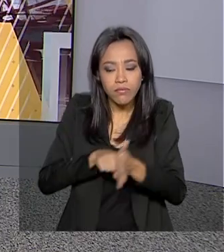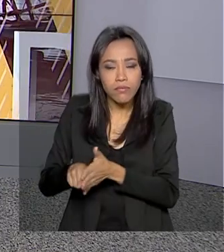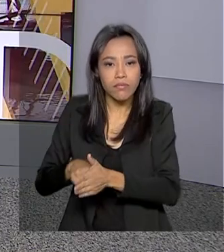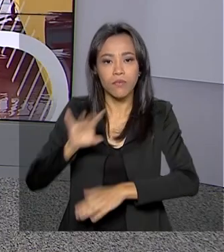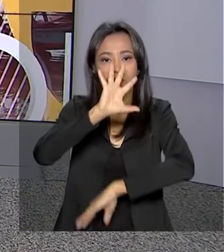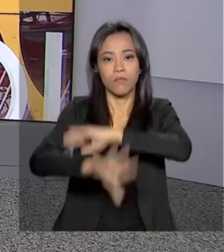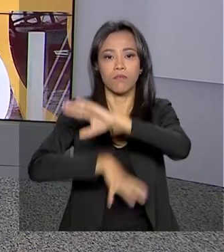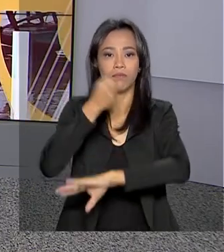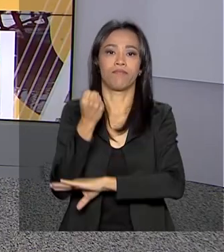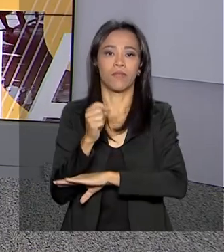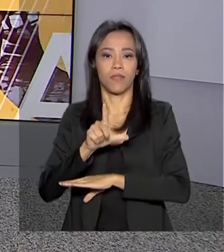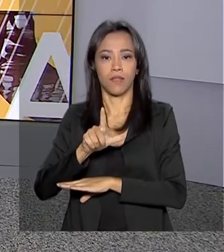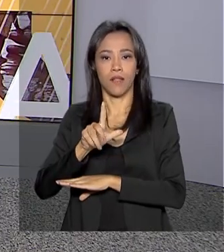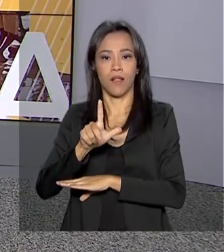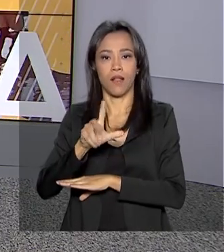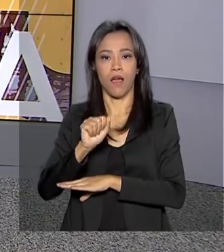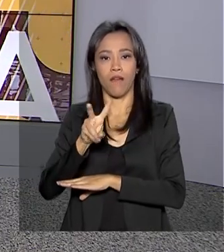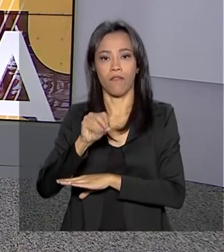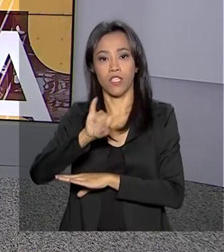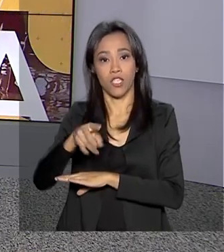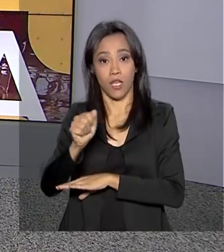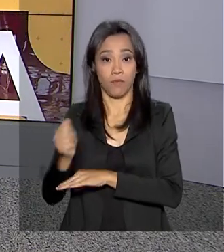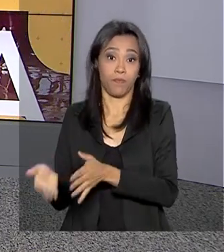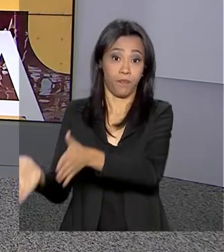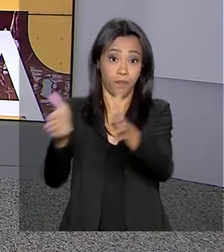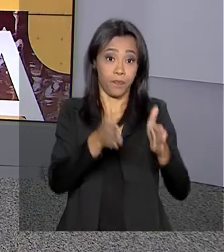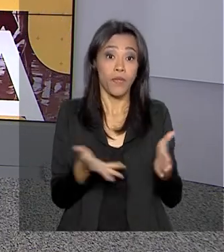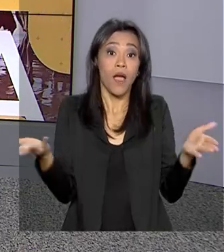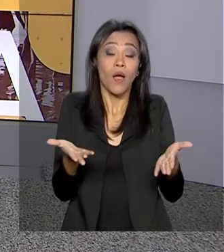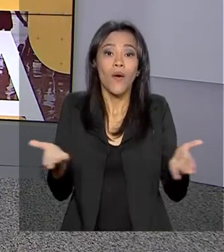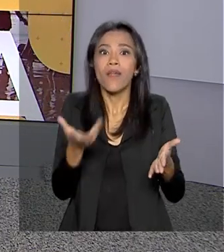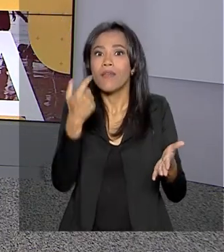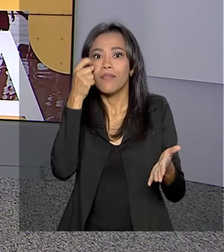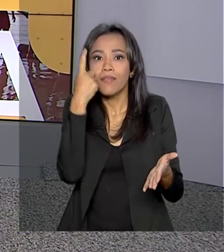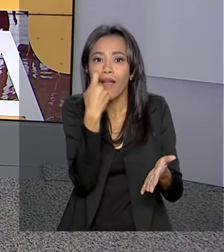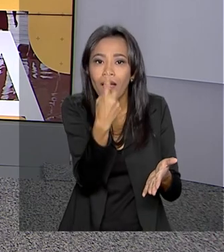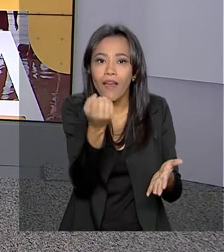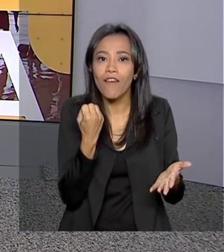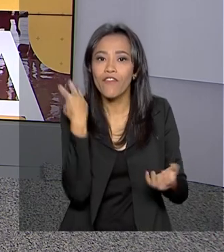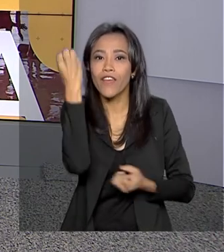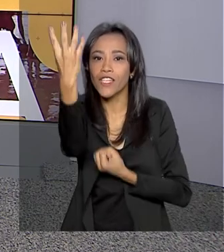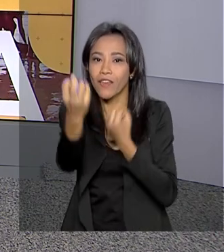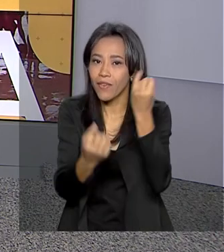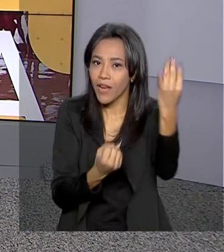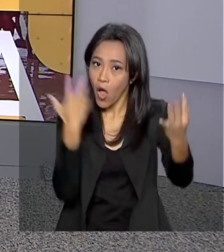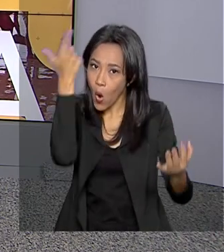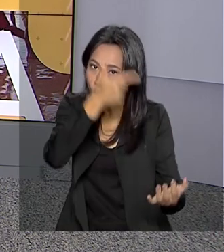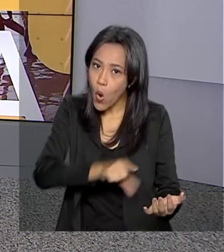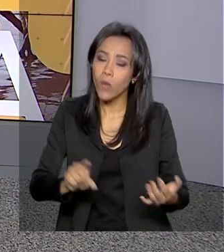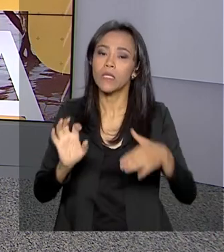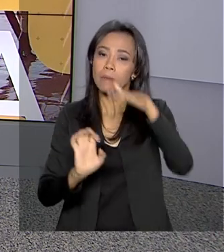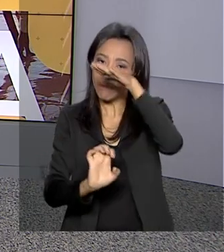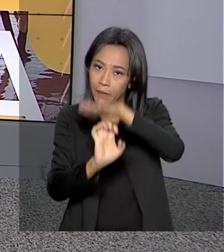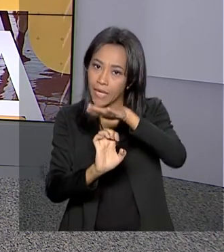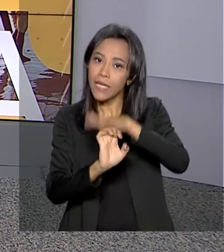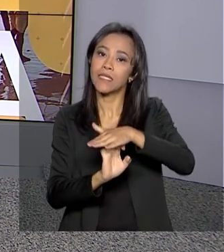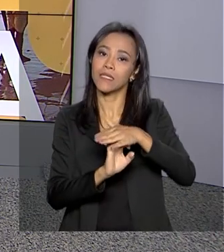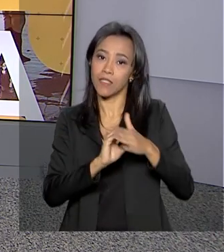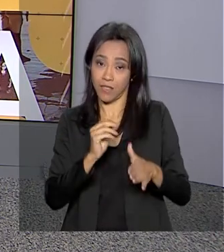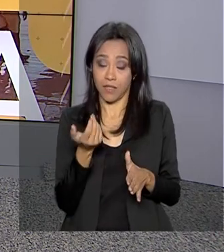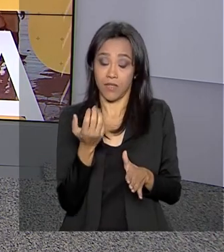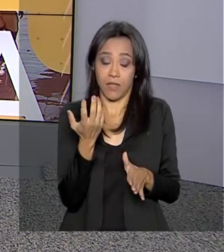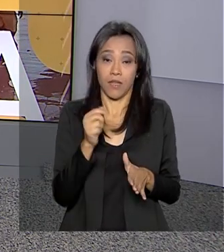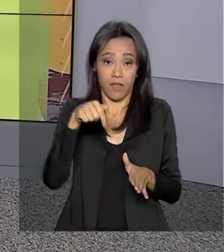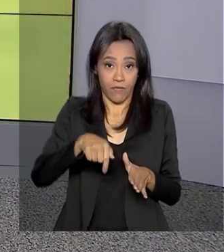E agora uma notícia que interessa aos viajantes. A Agência Nacional de Aviação Civil, a ANAC, autorizou mais uma empresa aérea estrangeira de baixo custo a